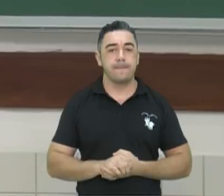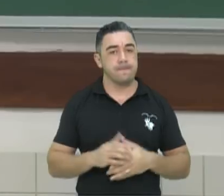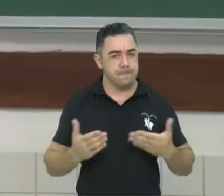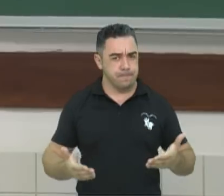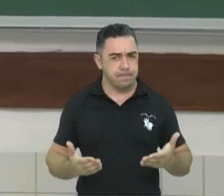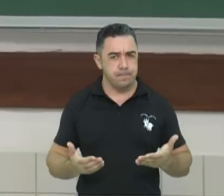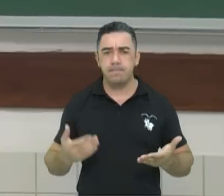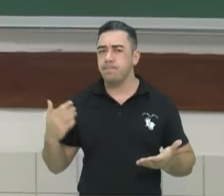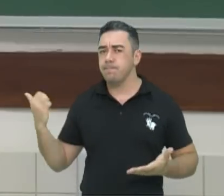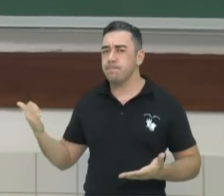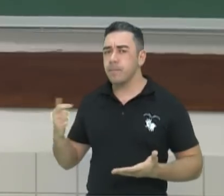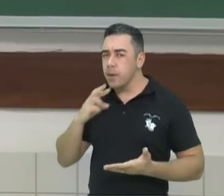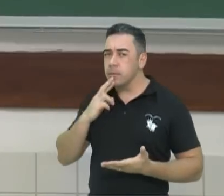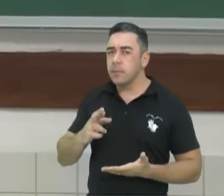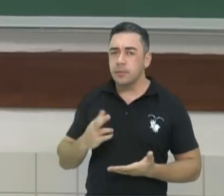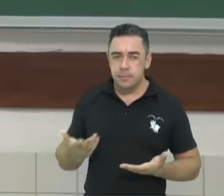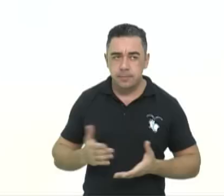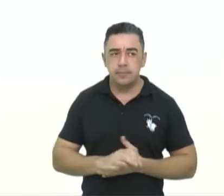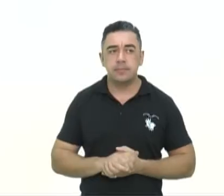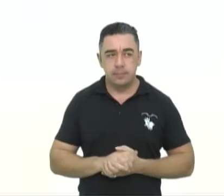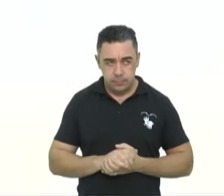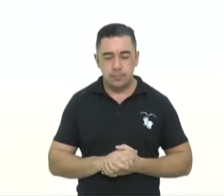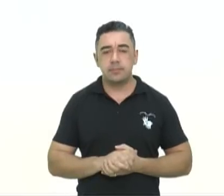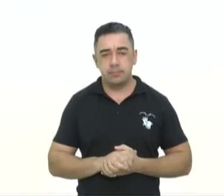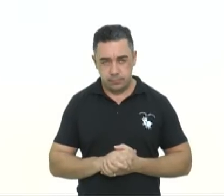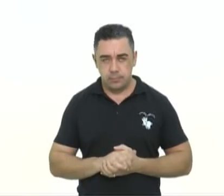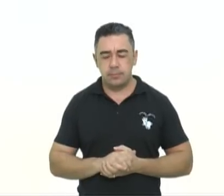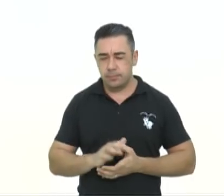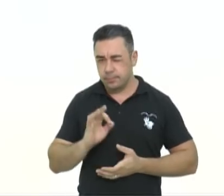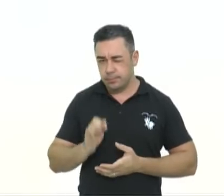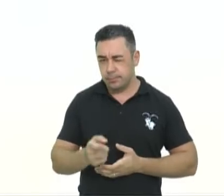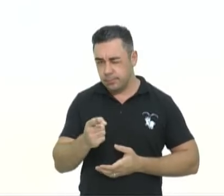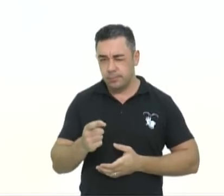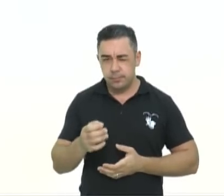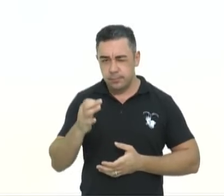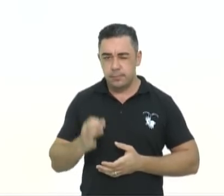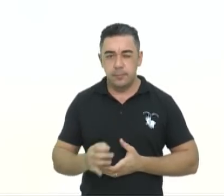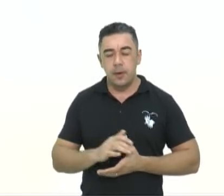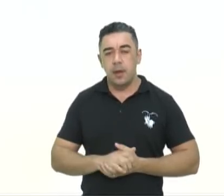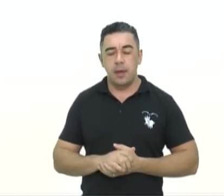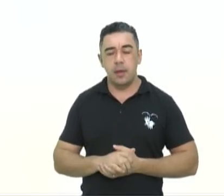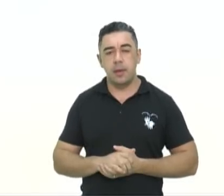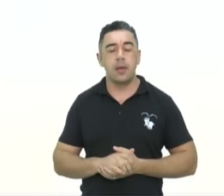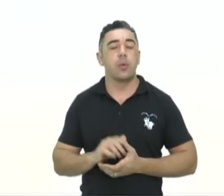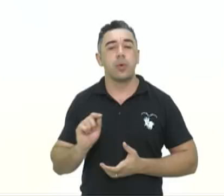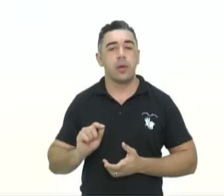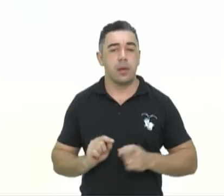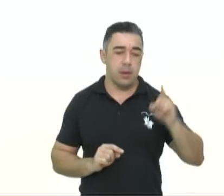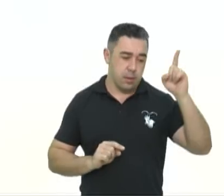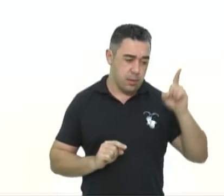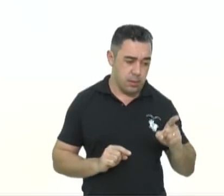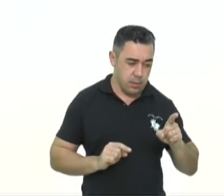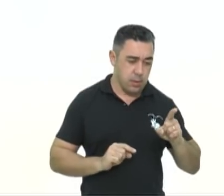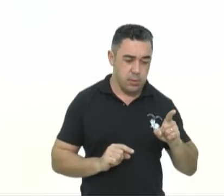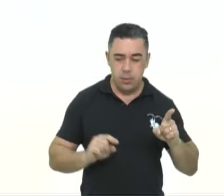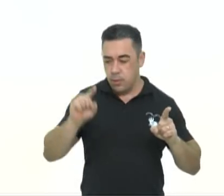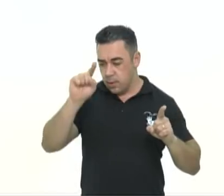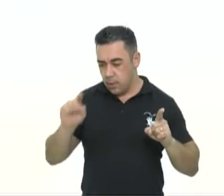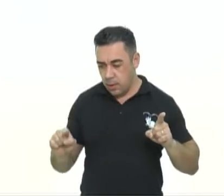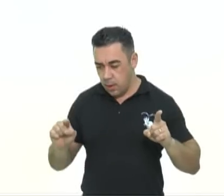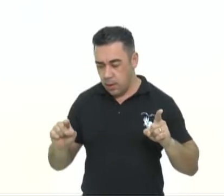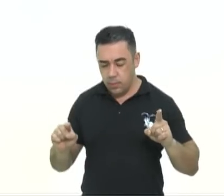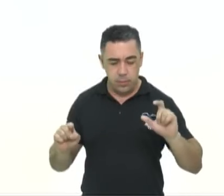Então, qual foi a sua resposta? Vamos lá? Tenho certeza que você acertou, né? Então, este caso é